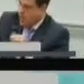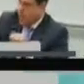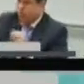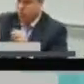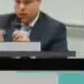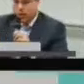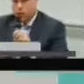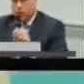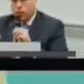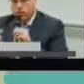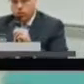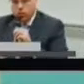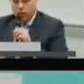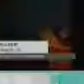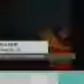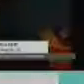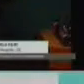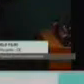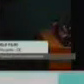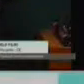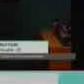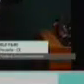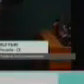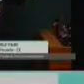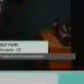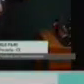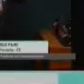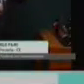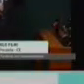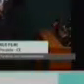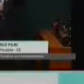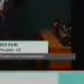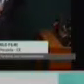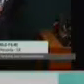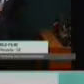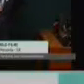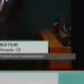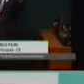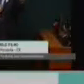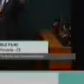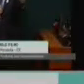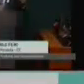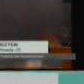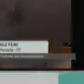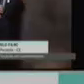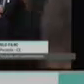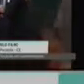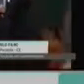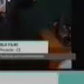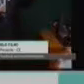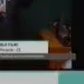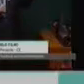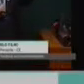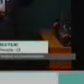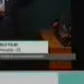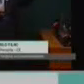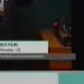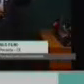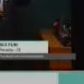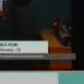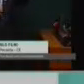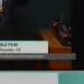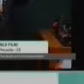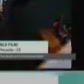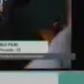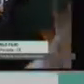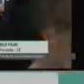radioterapia e as reabilitações que esses pacientes precisam efetivamente no país como um todo. Quando nós chegarmos a esse momento,